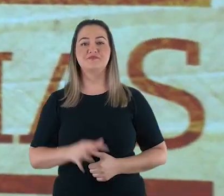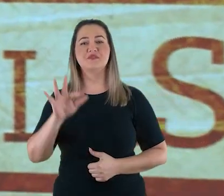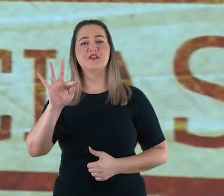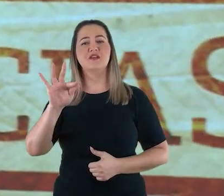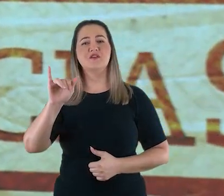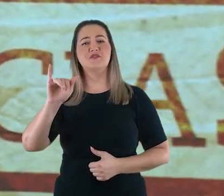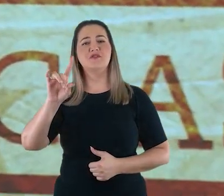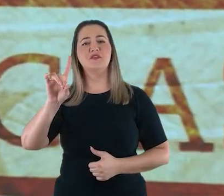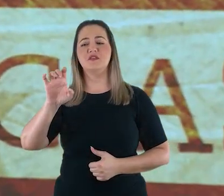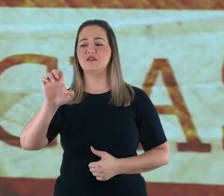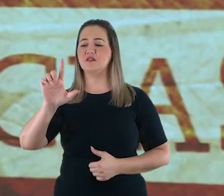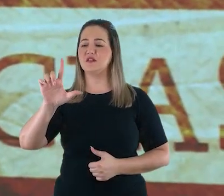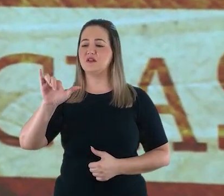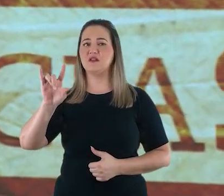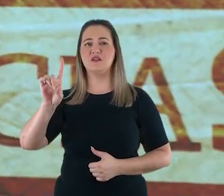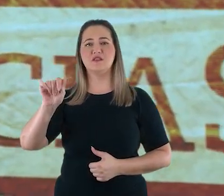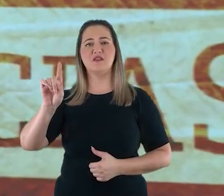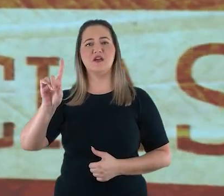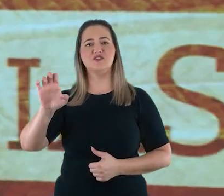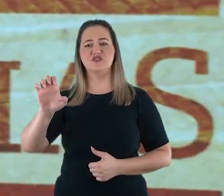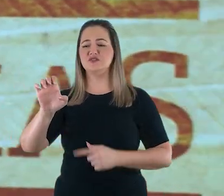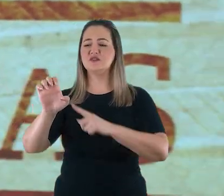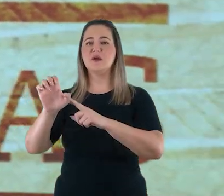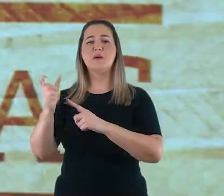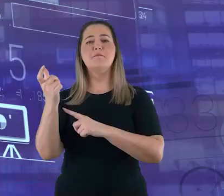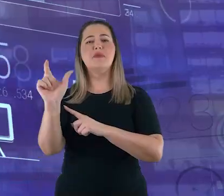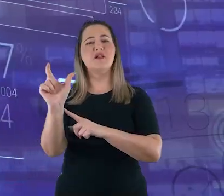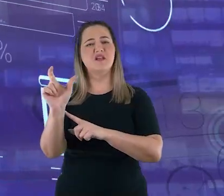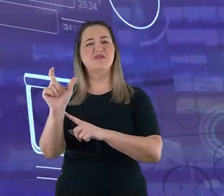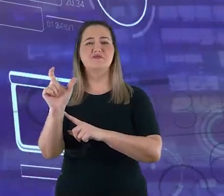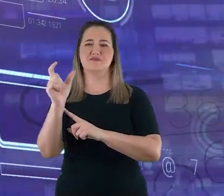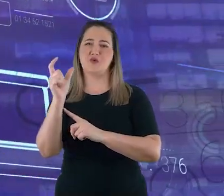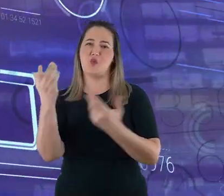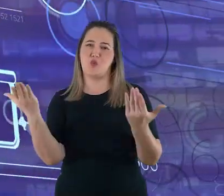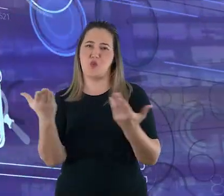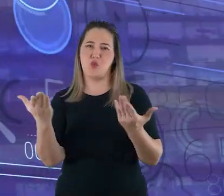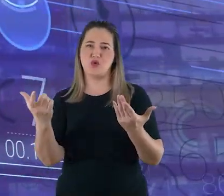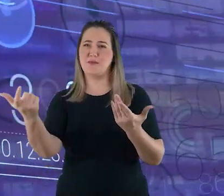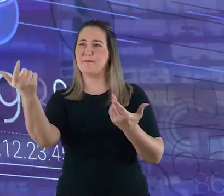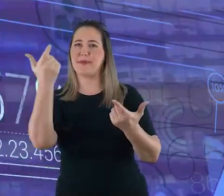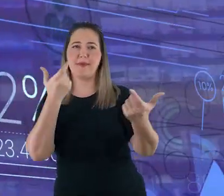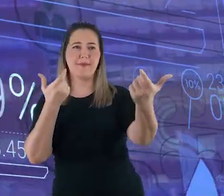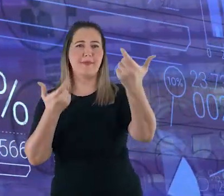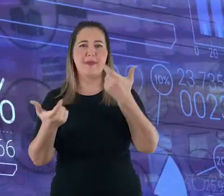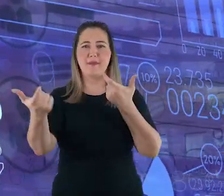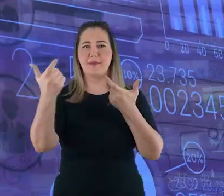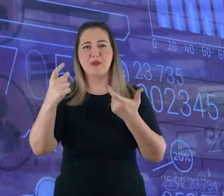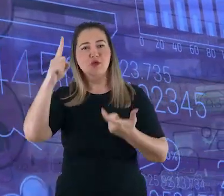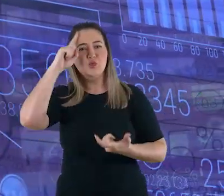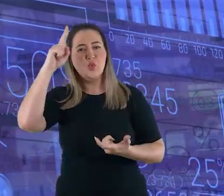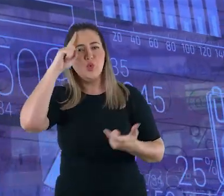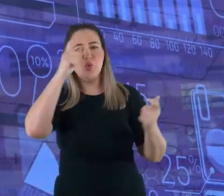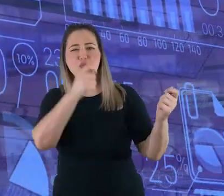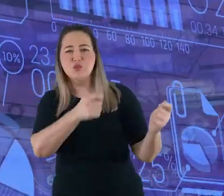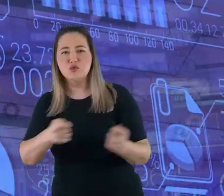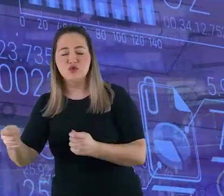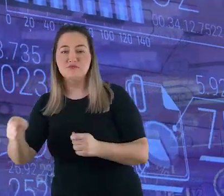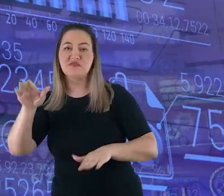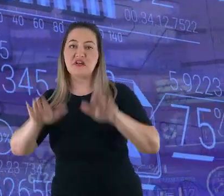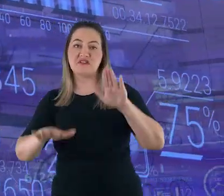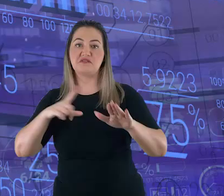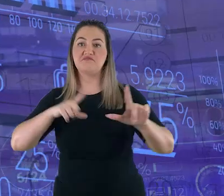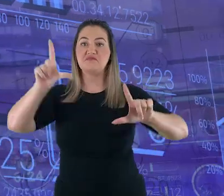Fidelidade. Esta é uma palavra muito em voga hoje em dia. Fidelidade aparece todos os dias diante de você, seja na forma